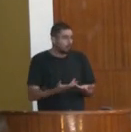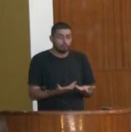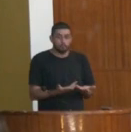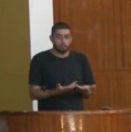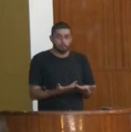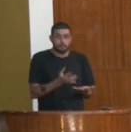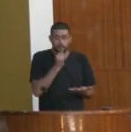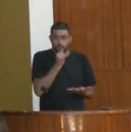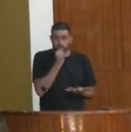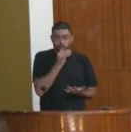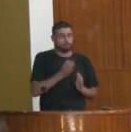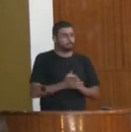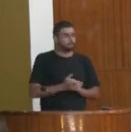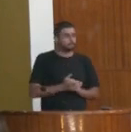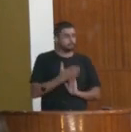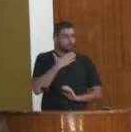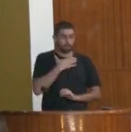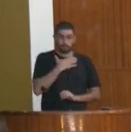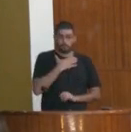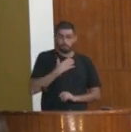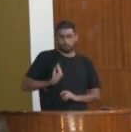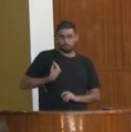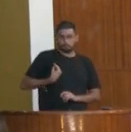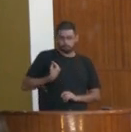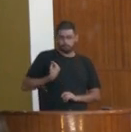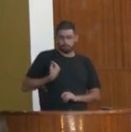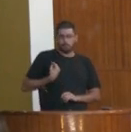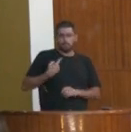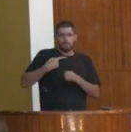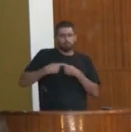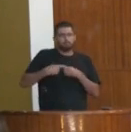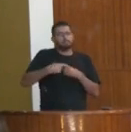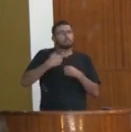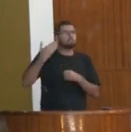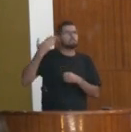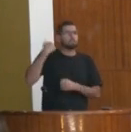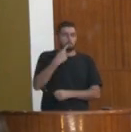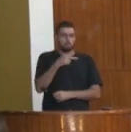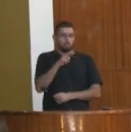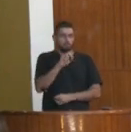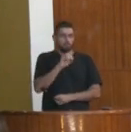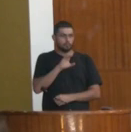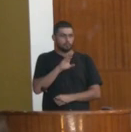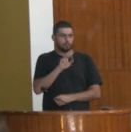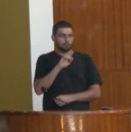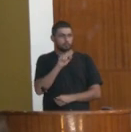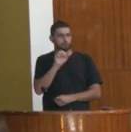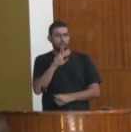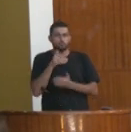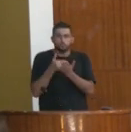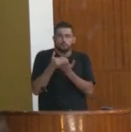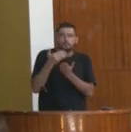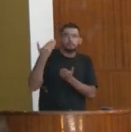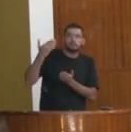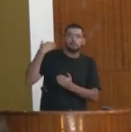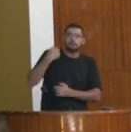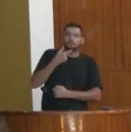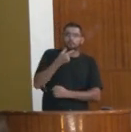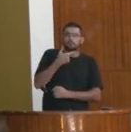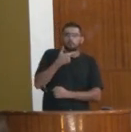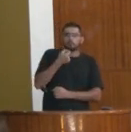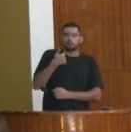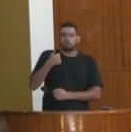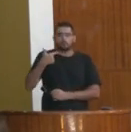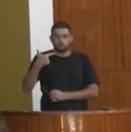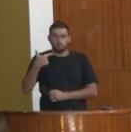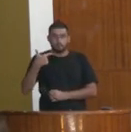estou aqui no município como procurador desde 2012. Né? Saí do Rio de Janeiro, viemos